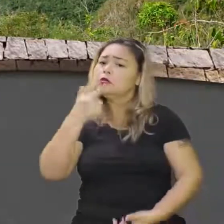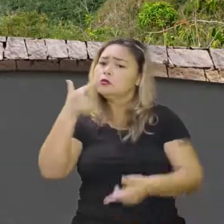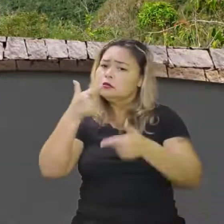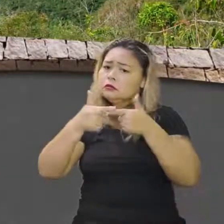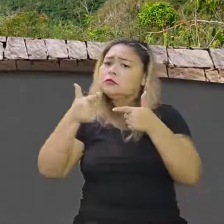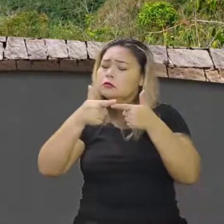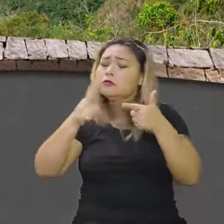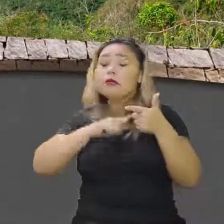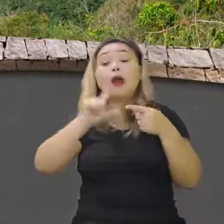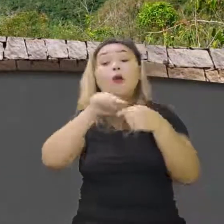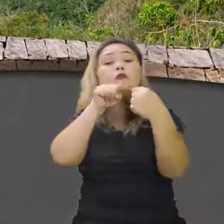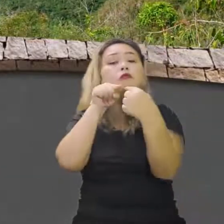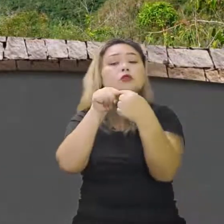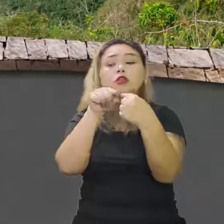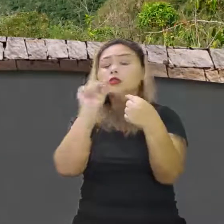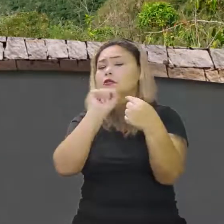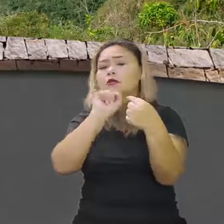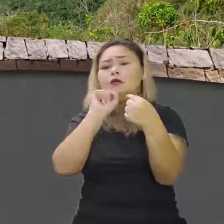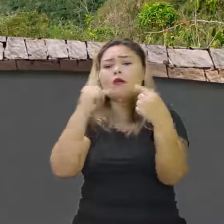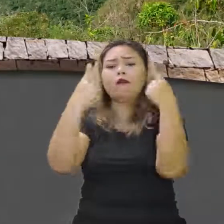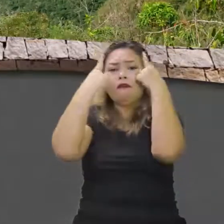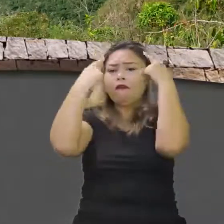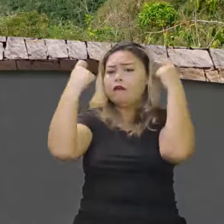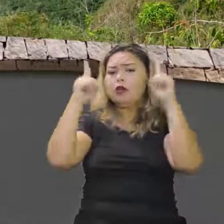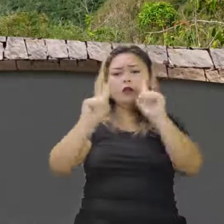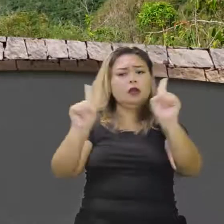dele era não fazer a violência.